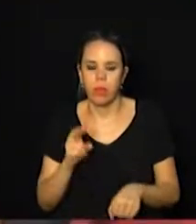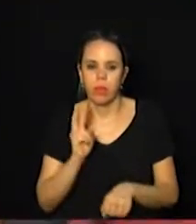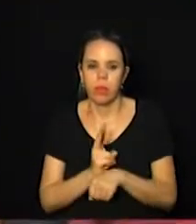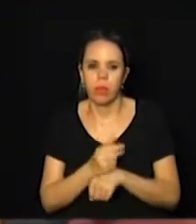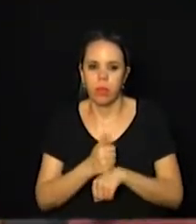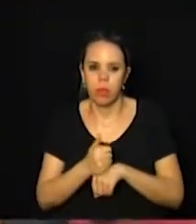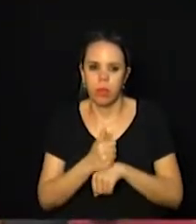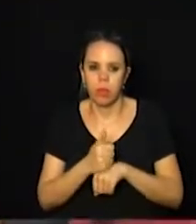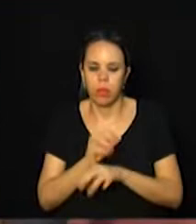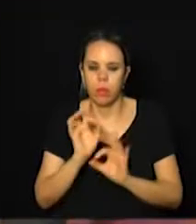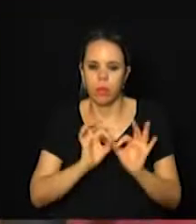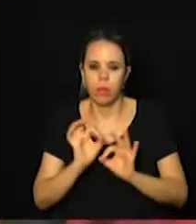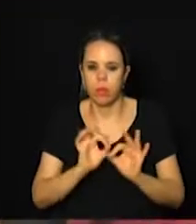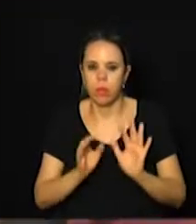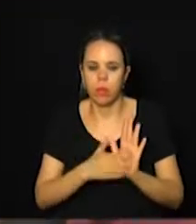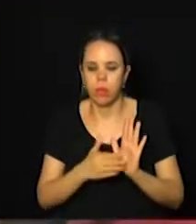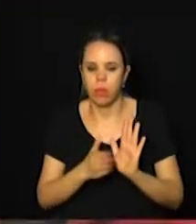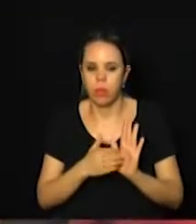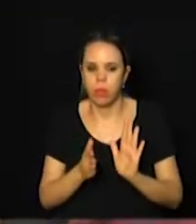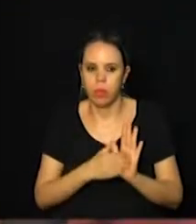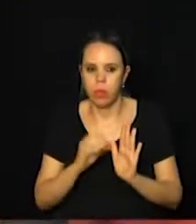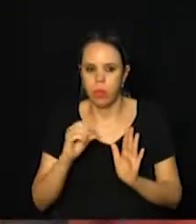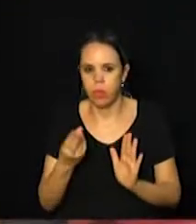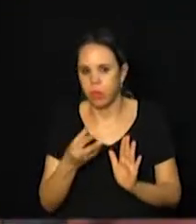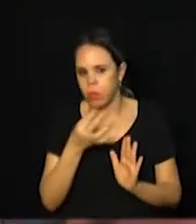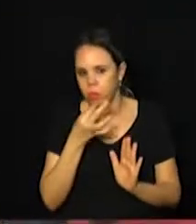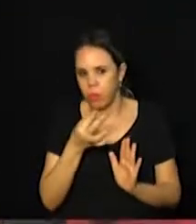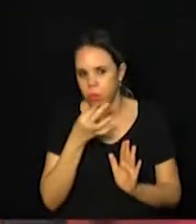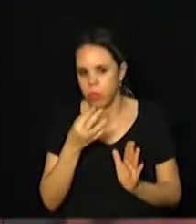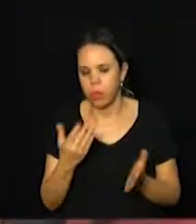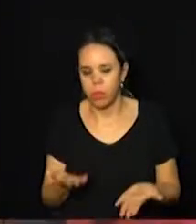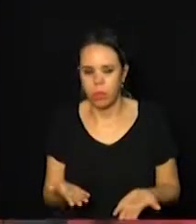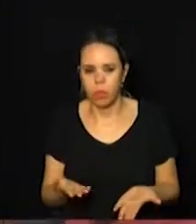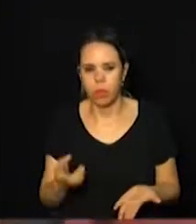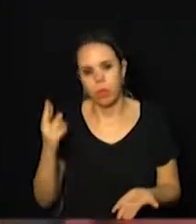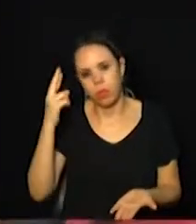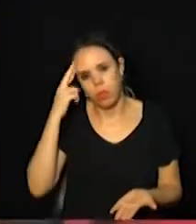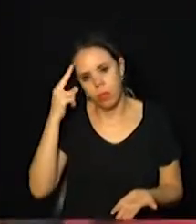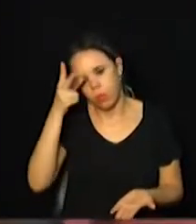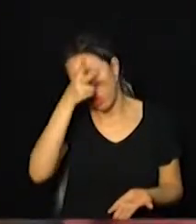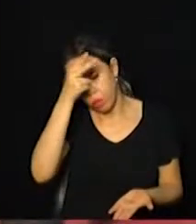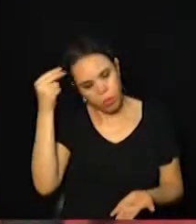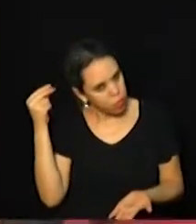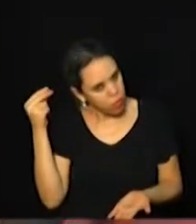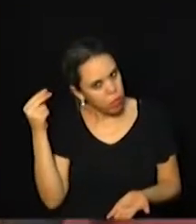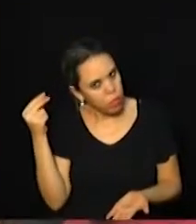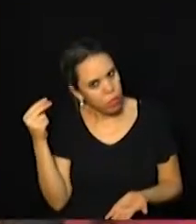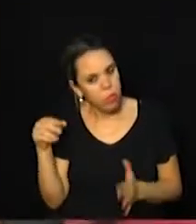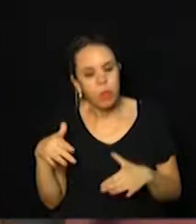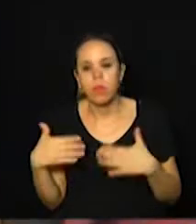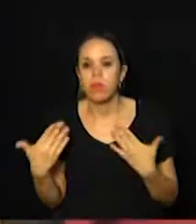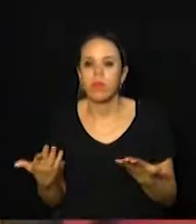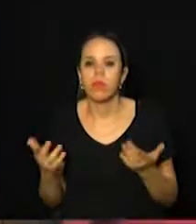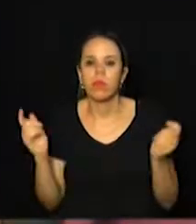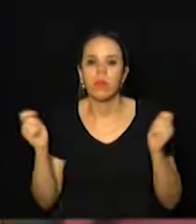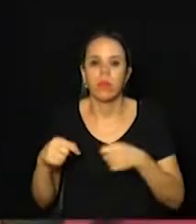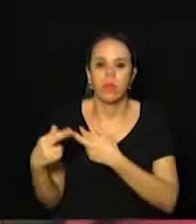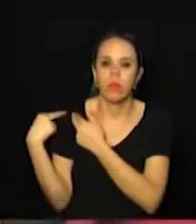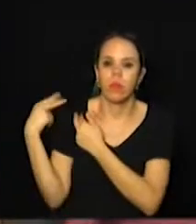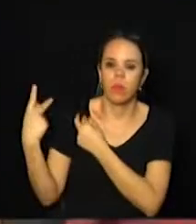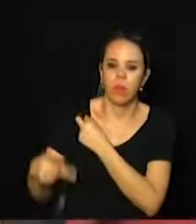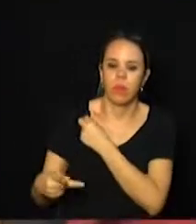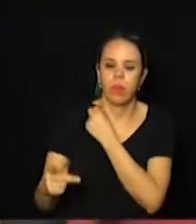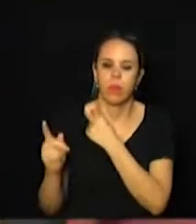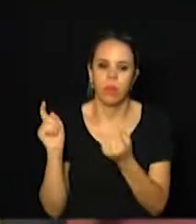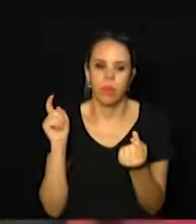a profissão elaborar proposituras ou sugeridas ao chefe do executivo quando de competência desse